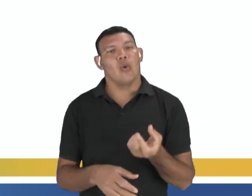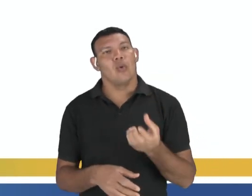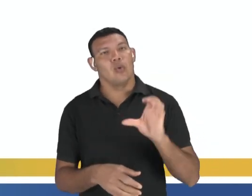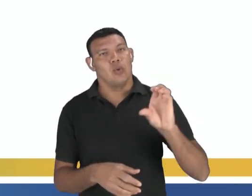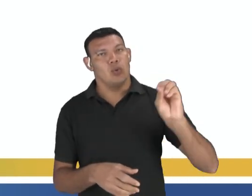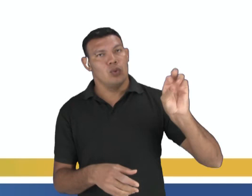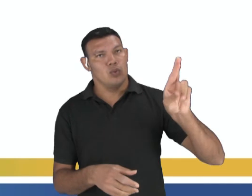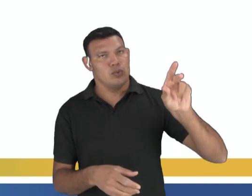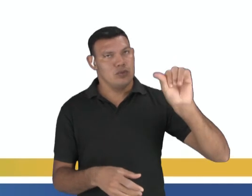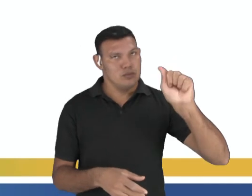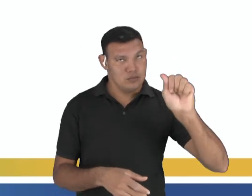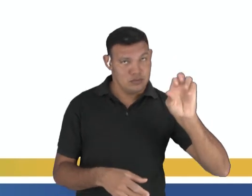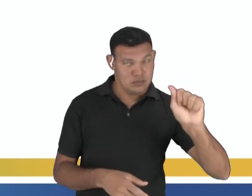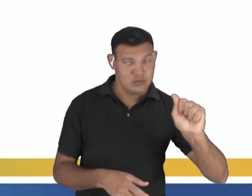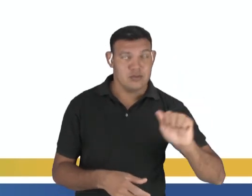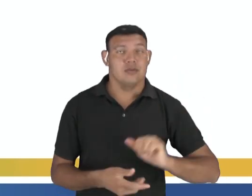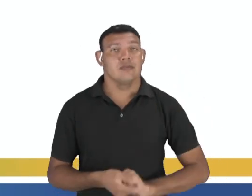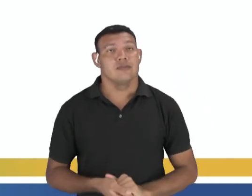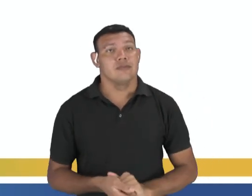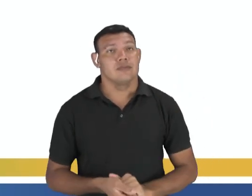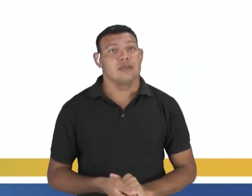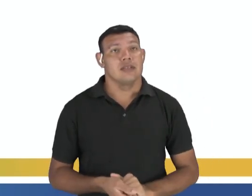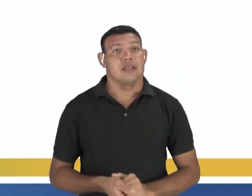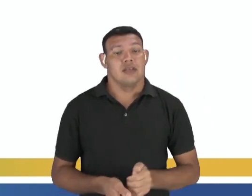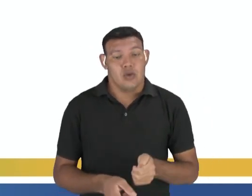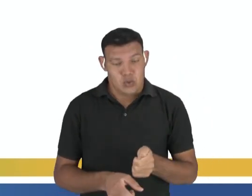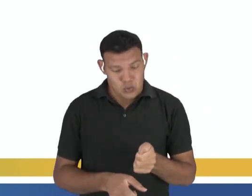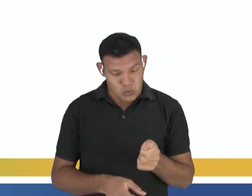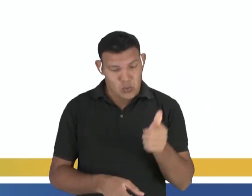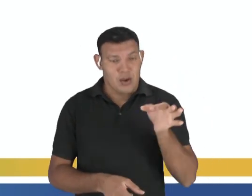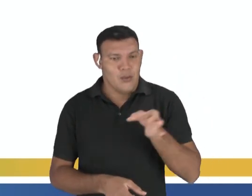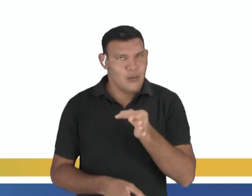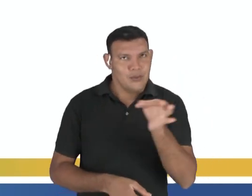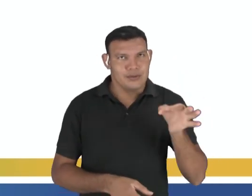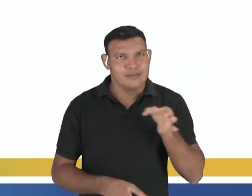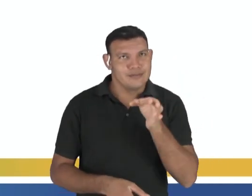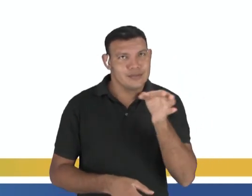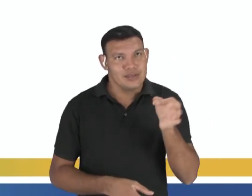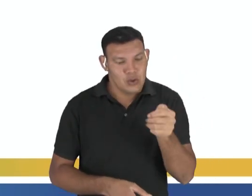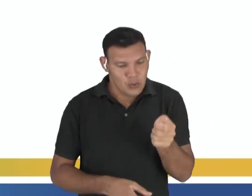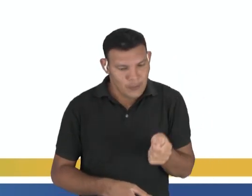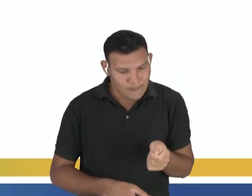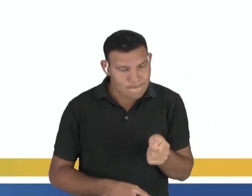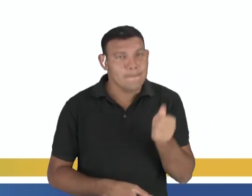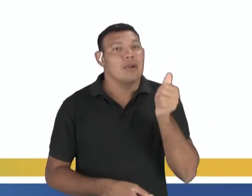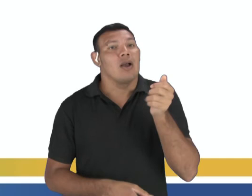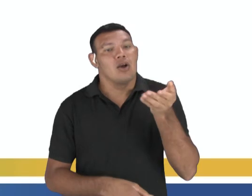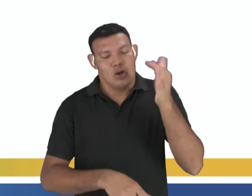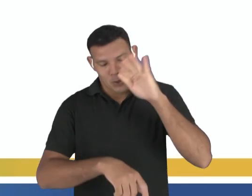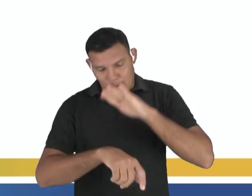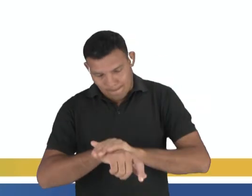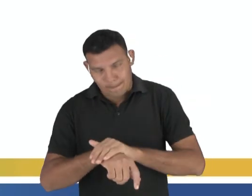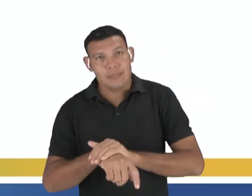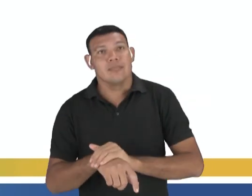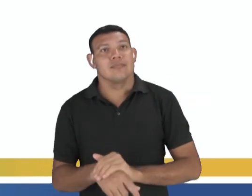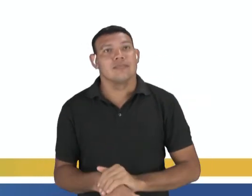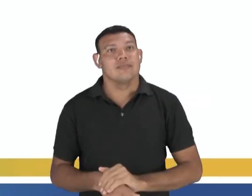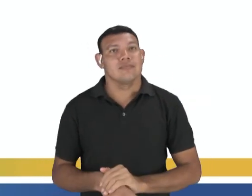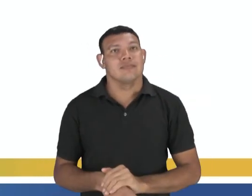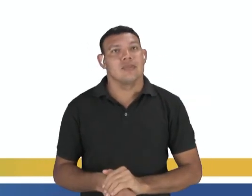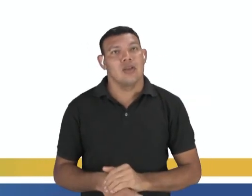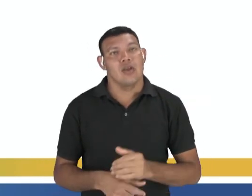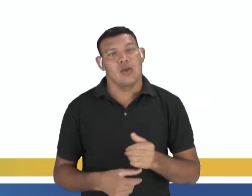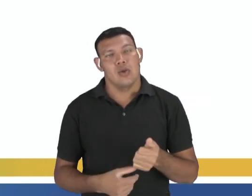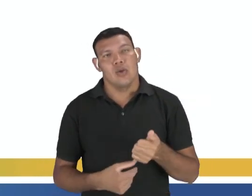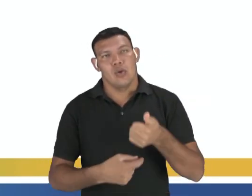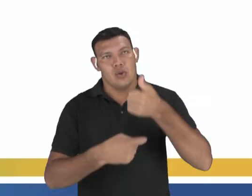aí você deve lembrar o seguinte, quando eu lanço a moedinha para cima, a moedinha não viciada, a probabilidade de sair coroa é 1 sobre